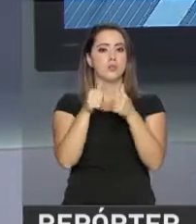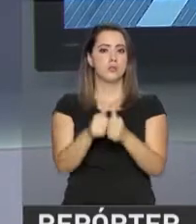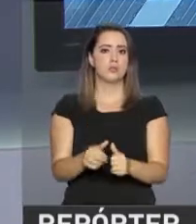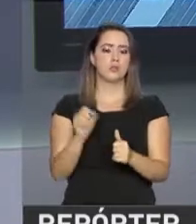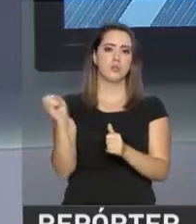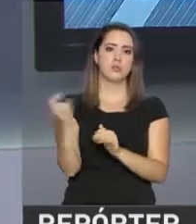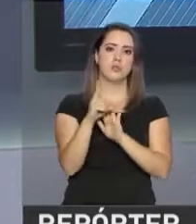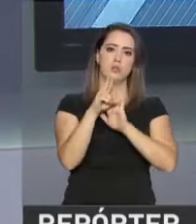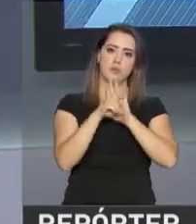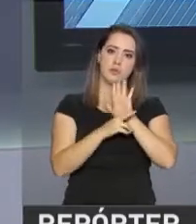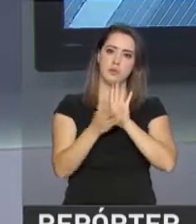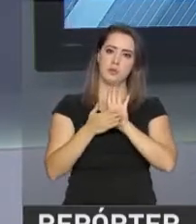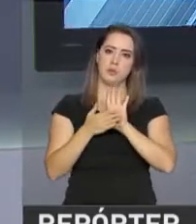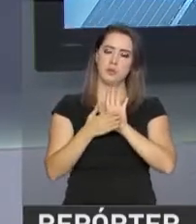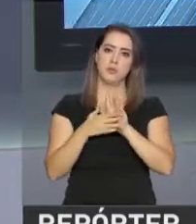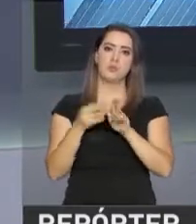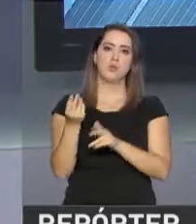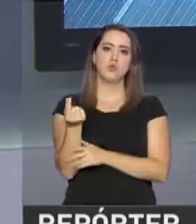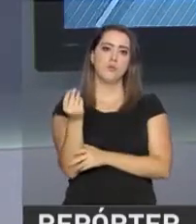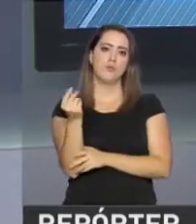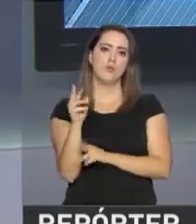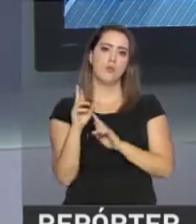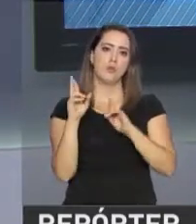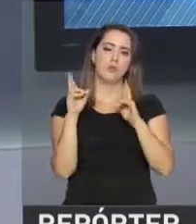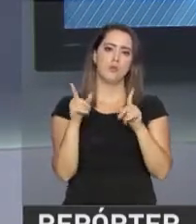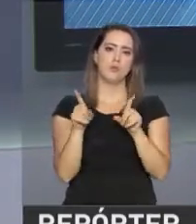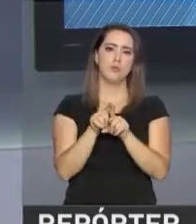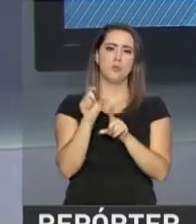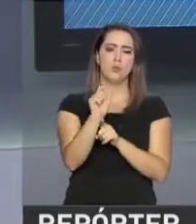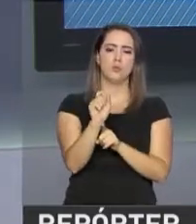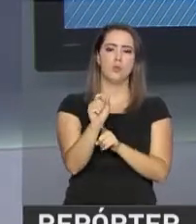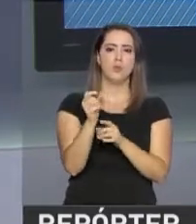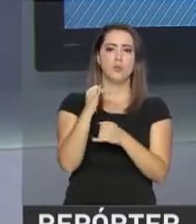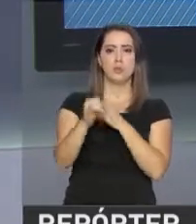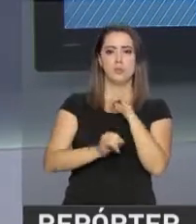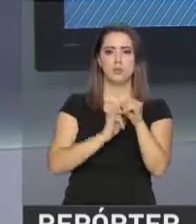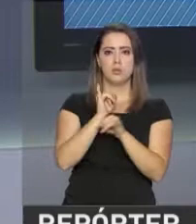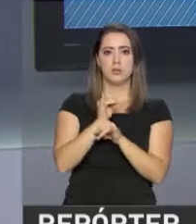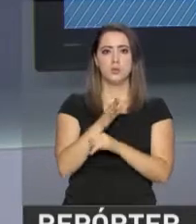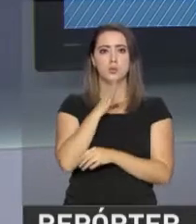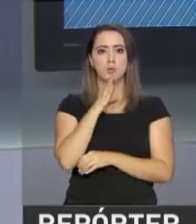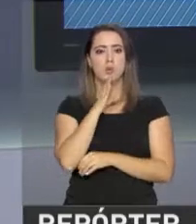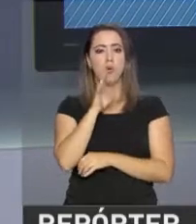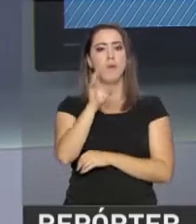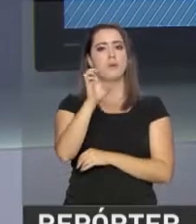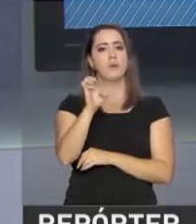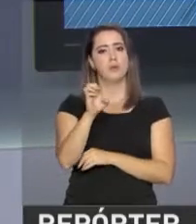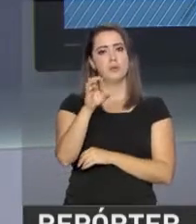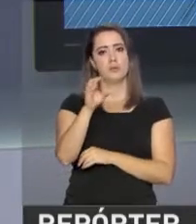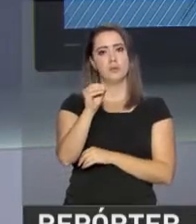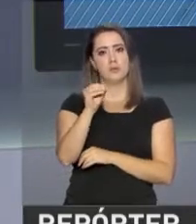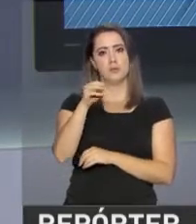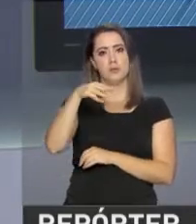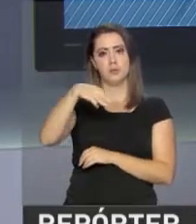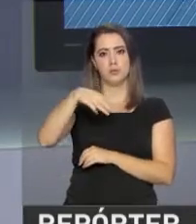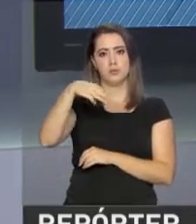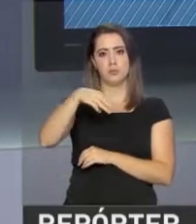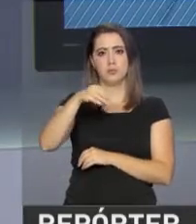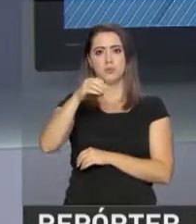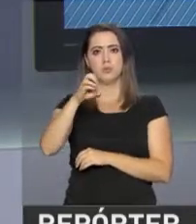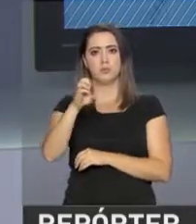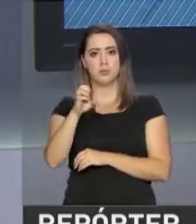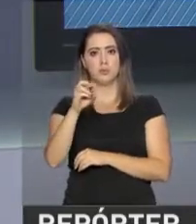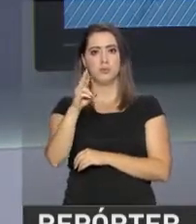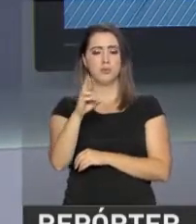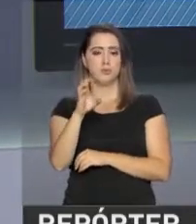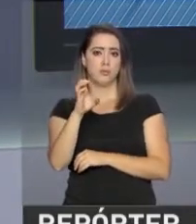regras para apresentação de preços de produtos e serviços no comércio eletrônico conhecido como e comece a regra obriga as lojas que